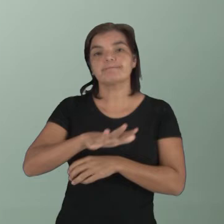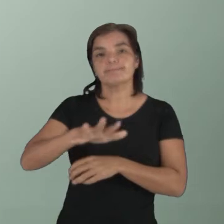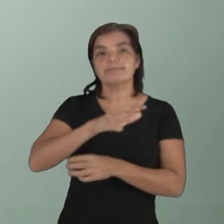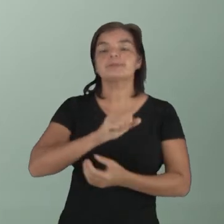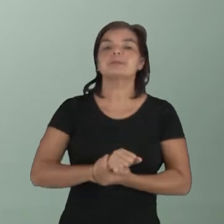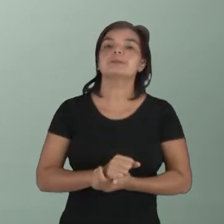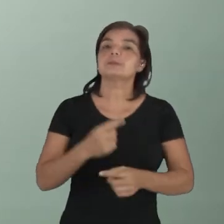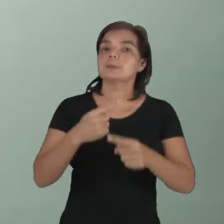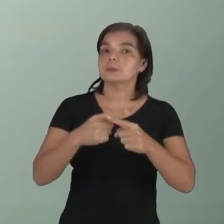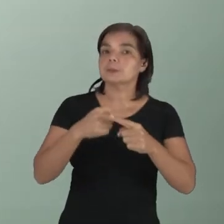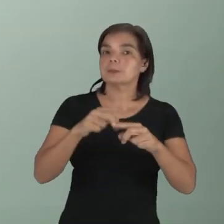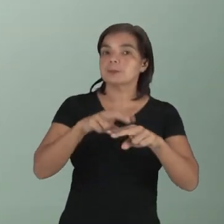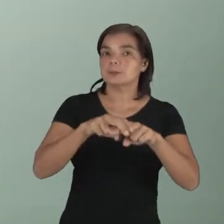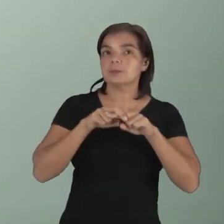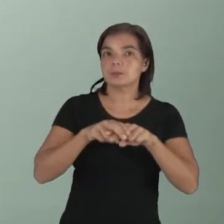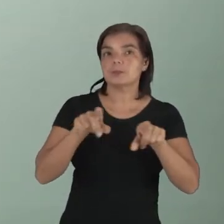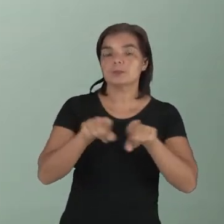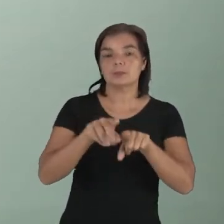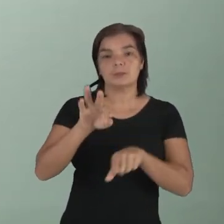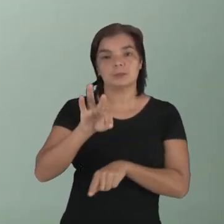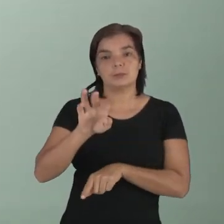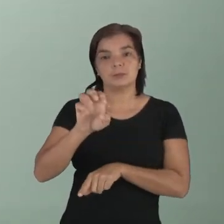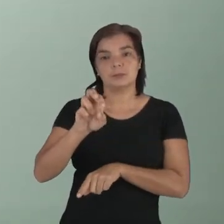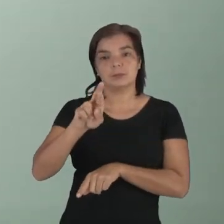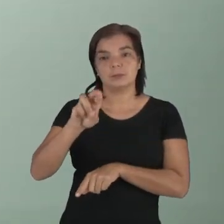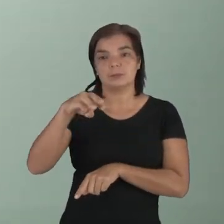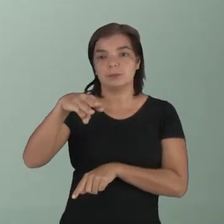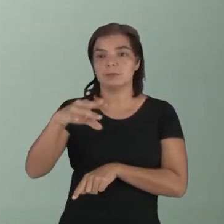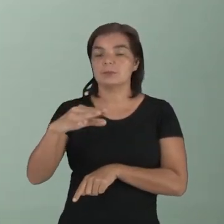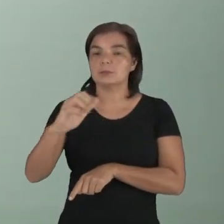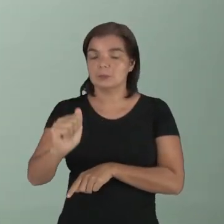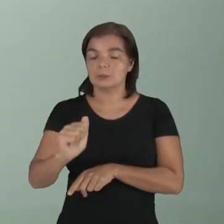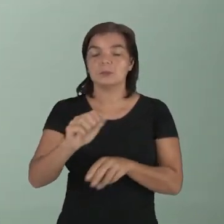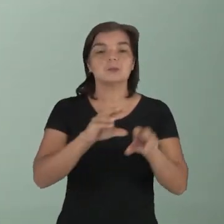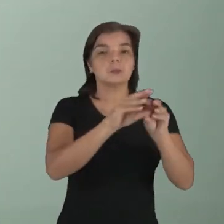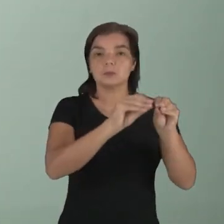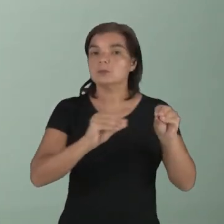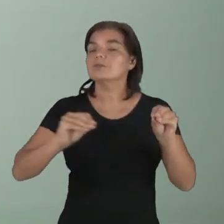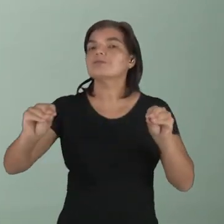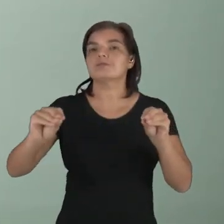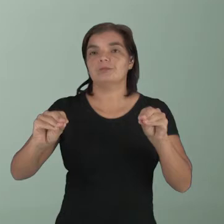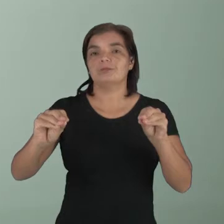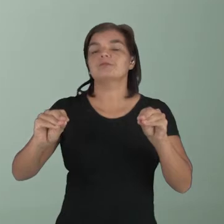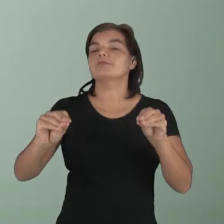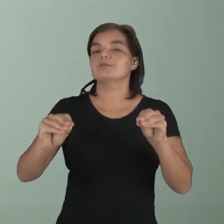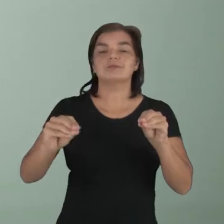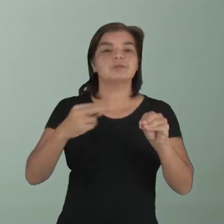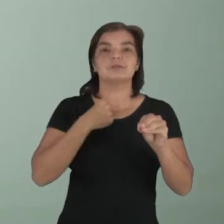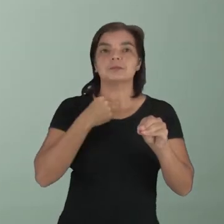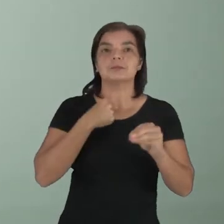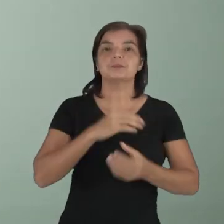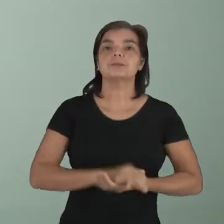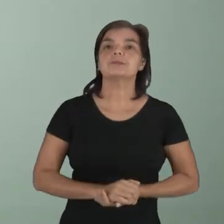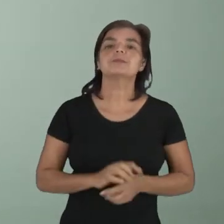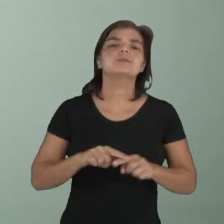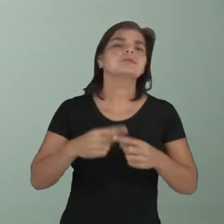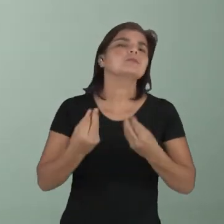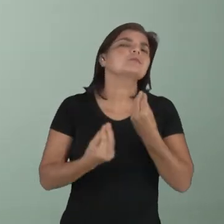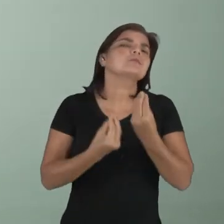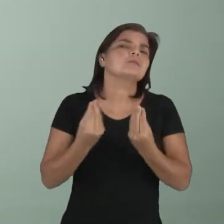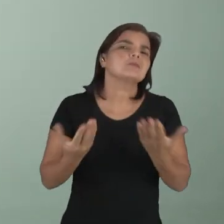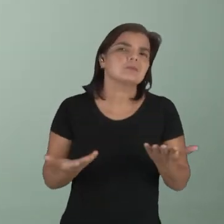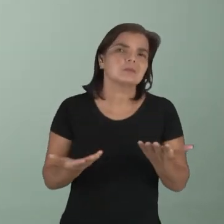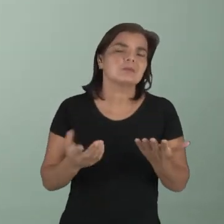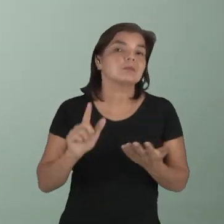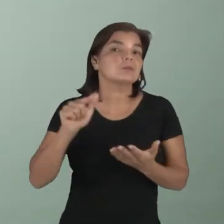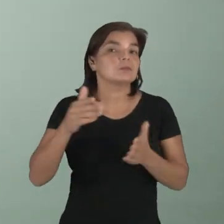ali. Por isso que o nome é chamado de térmica, ela não deixa com que passe ou haja essa troca e transferência. Mas quais